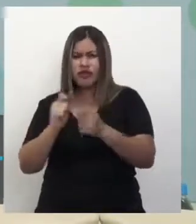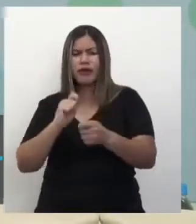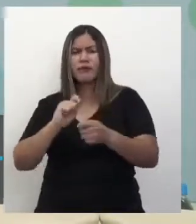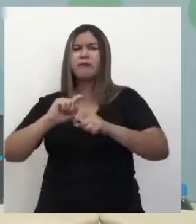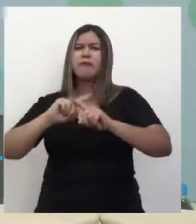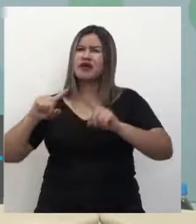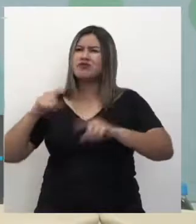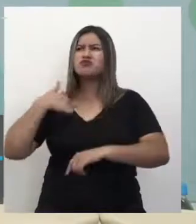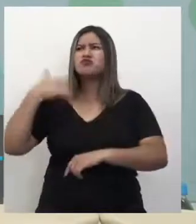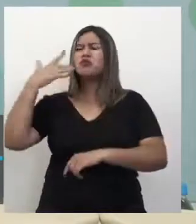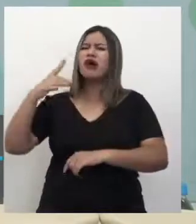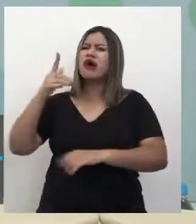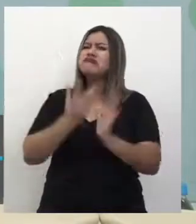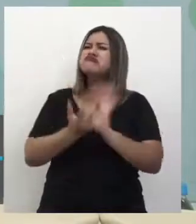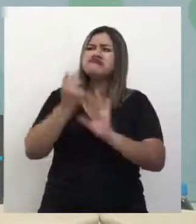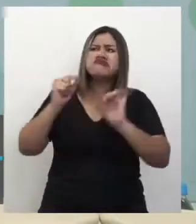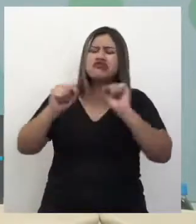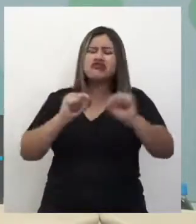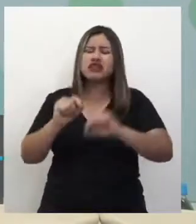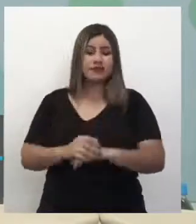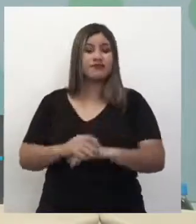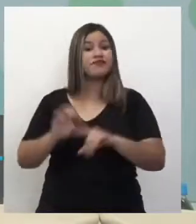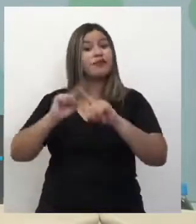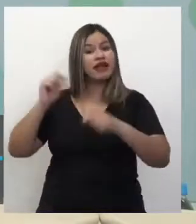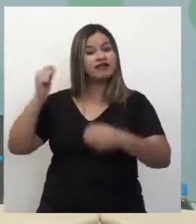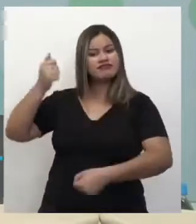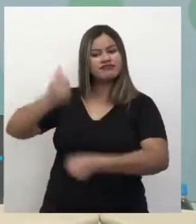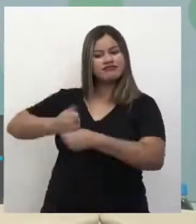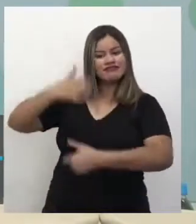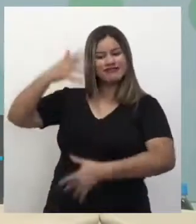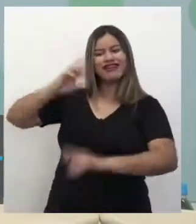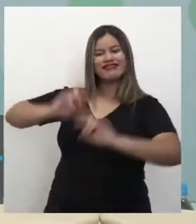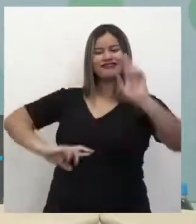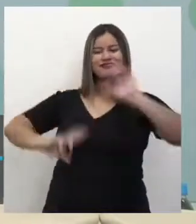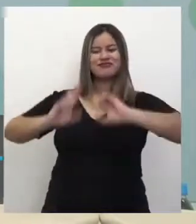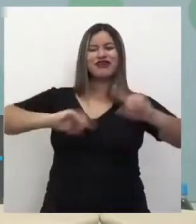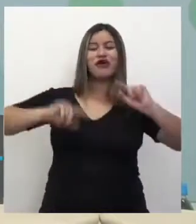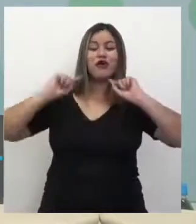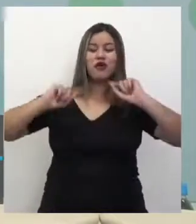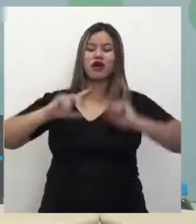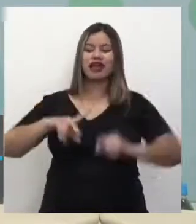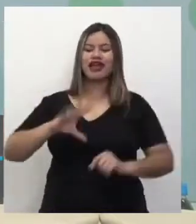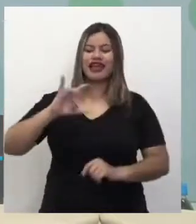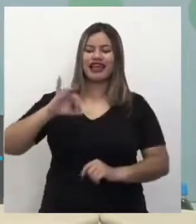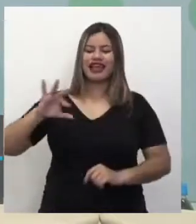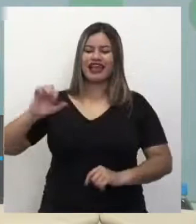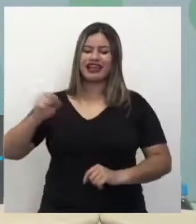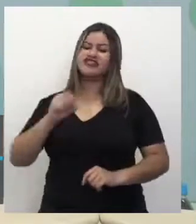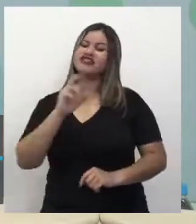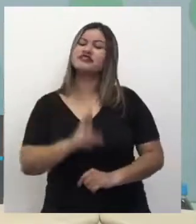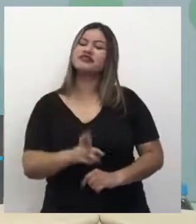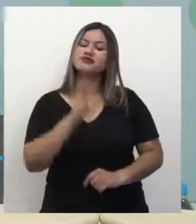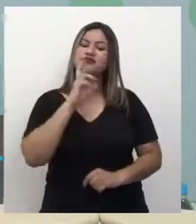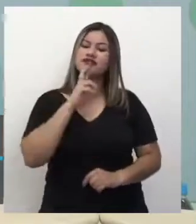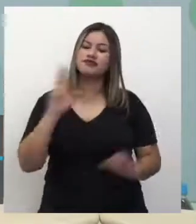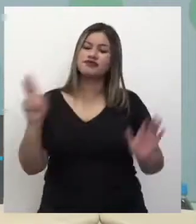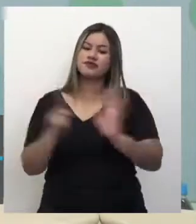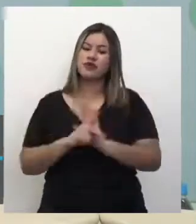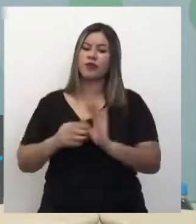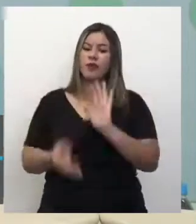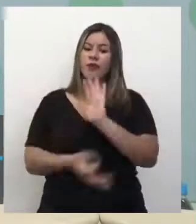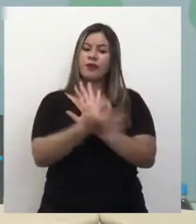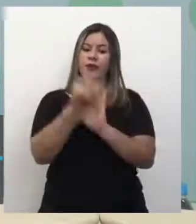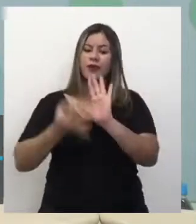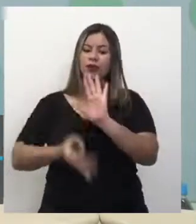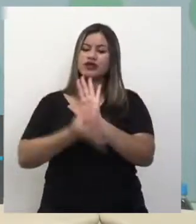né? Mas assim, falando nas interações aqui, teve uma professora, né, que é a professora Kátia, né, que ela falou sobre uma referência de